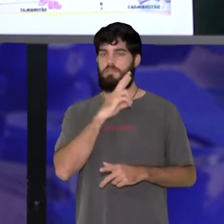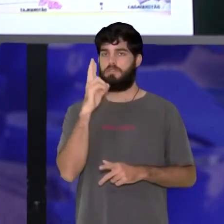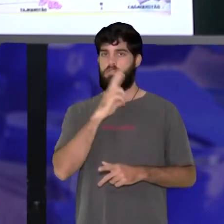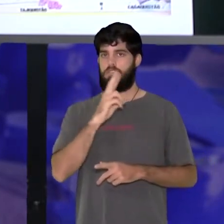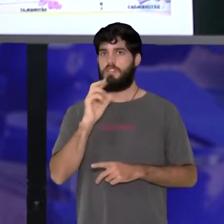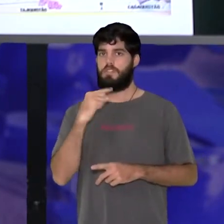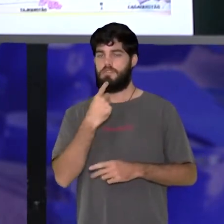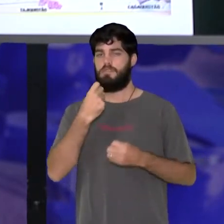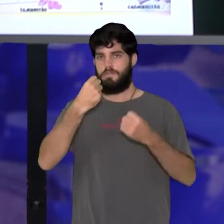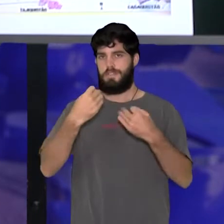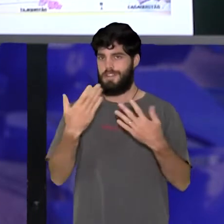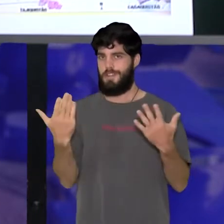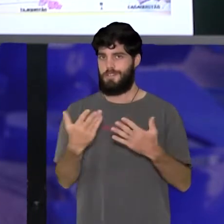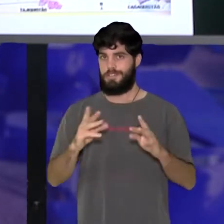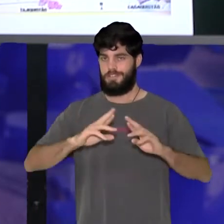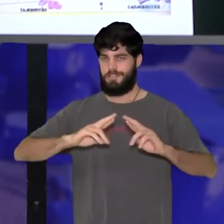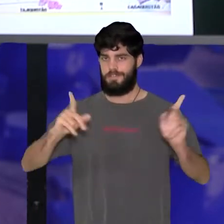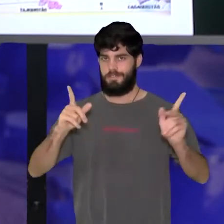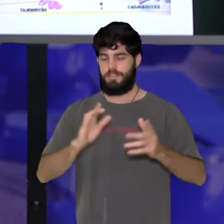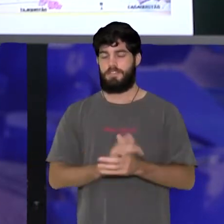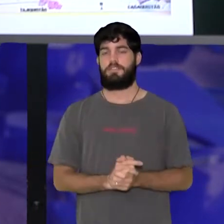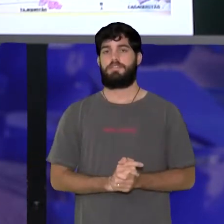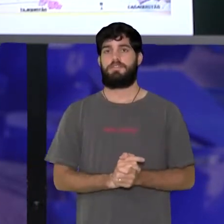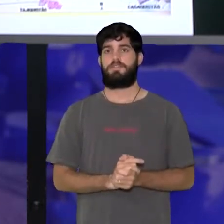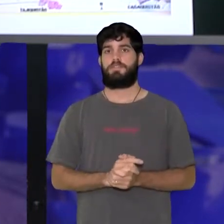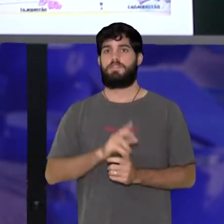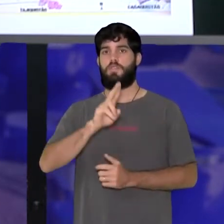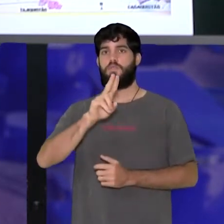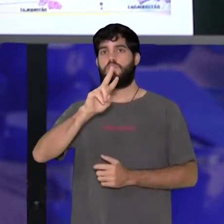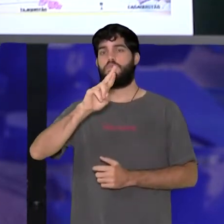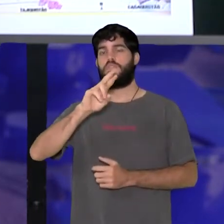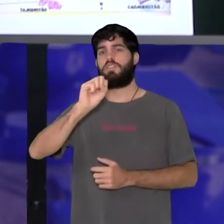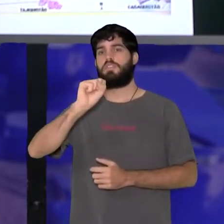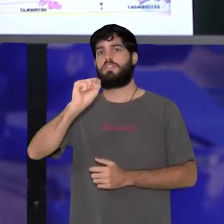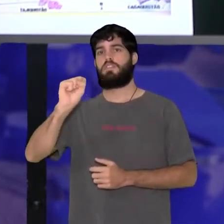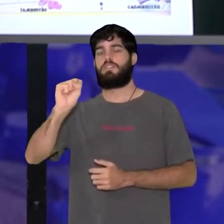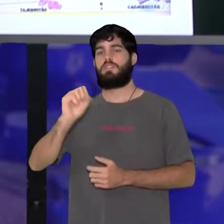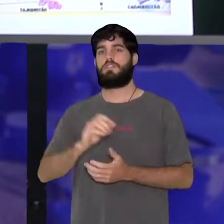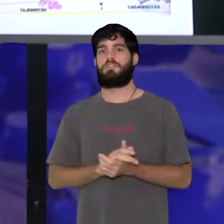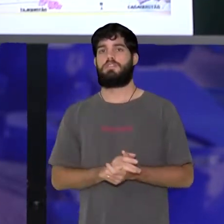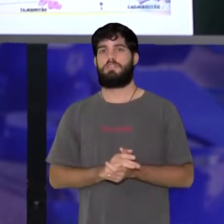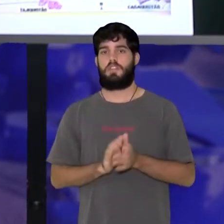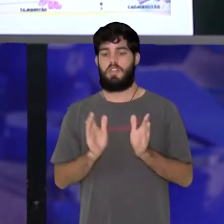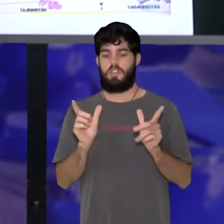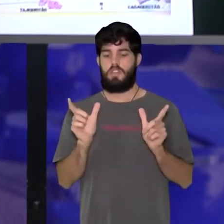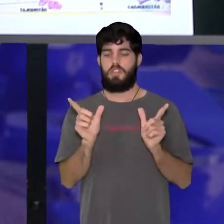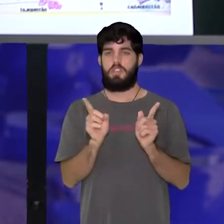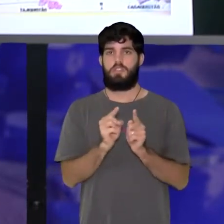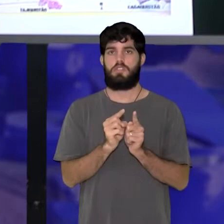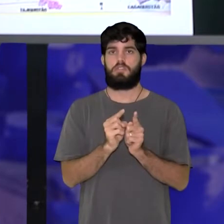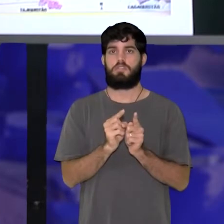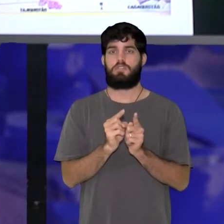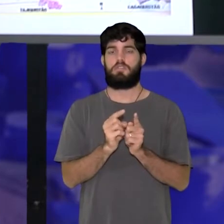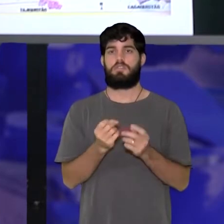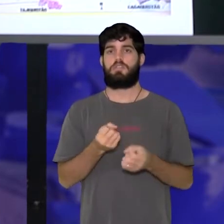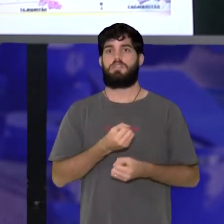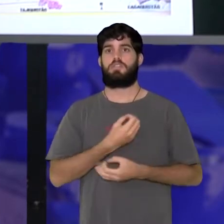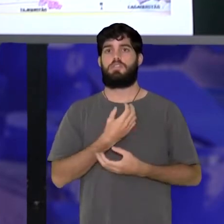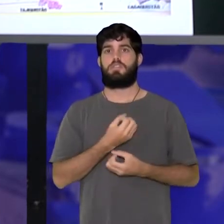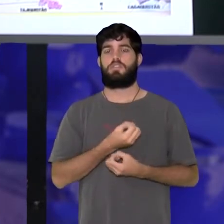fazer a diferenciação. O nome União Soviética é uma diminuição da